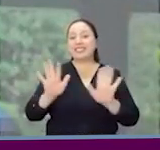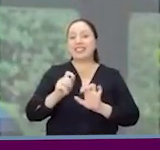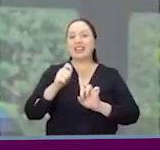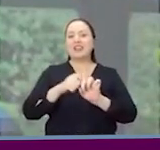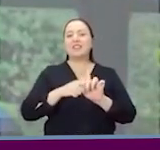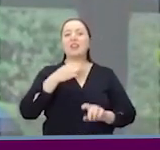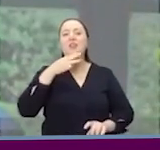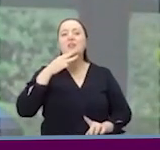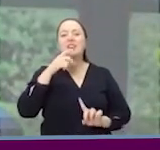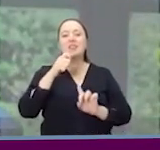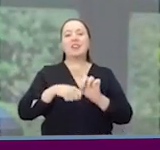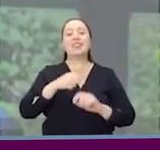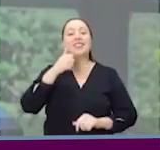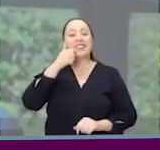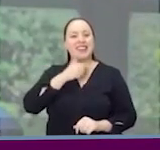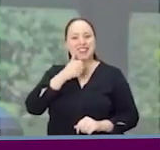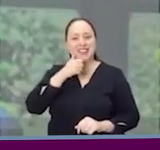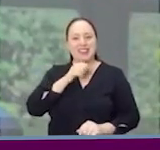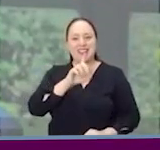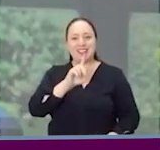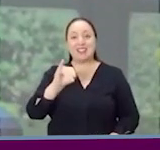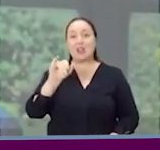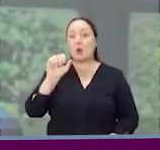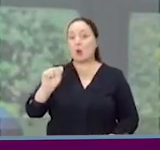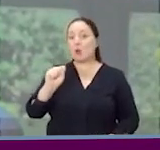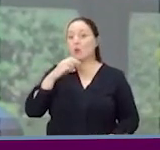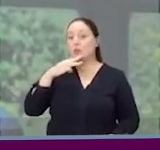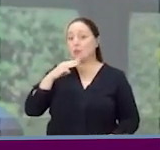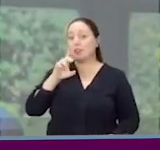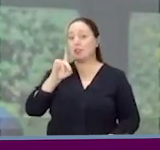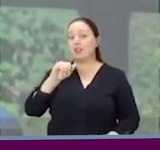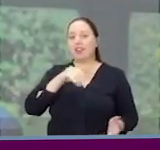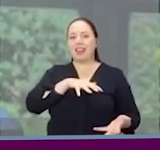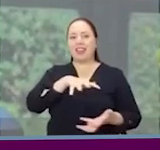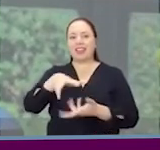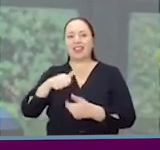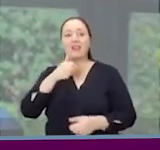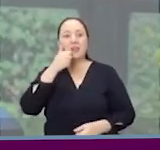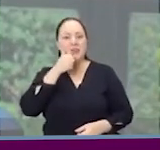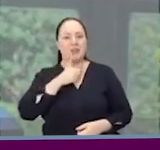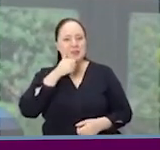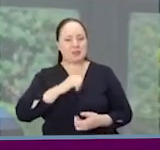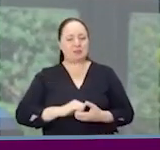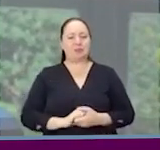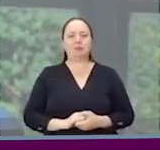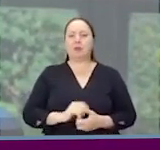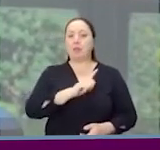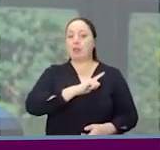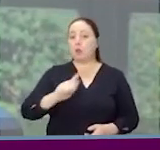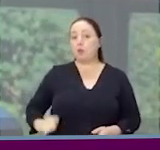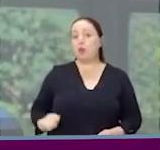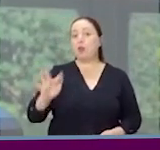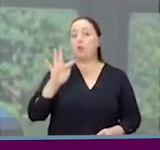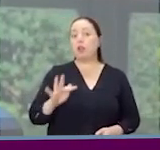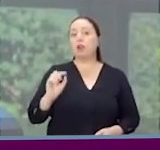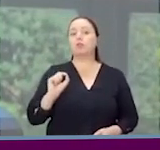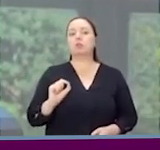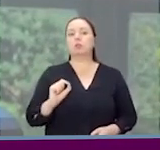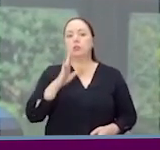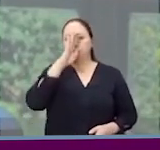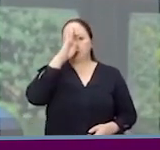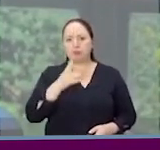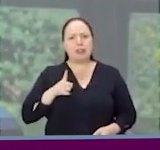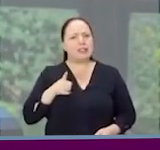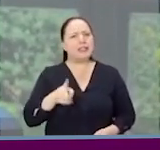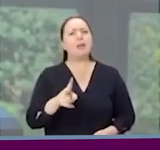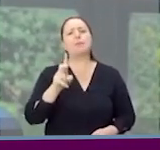Oi, gente, março, mês da mulher. 8 de março, Dia Internacional da Mulher. Mas para o governo federal,